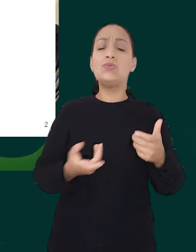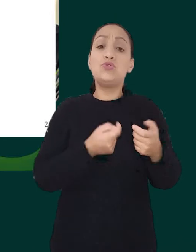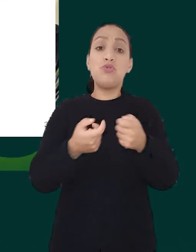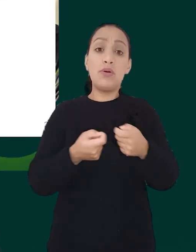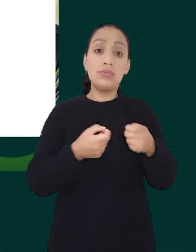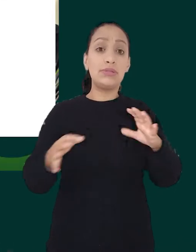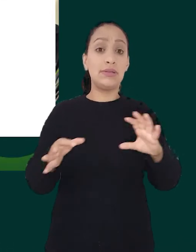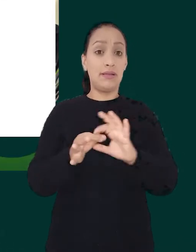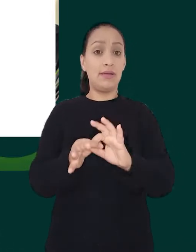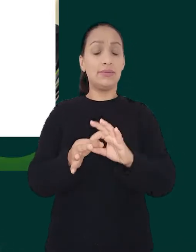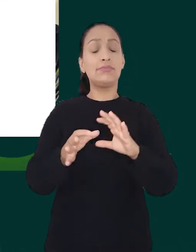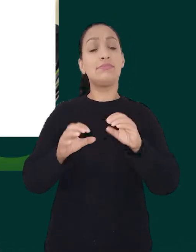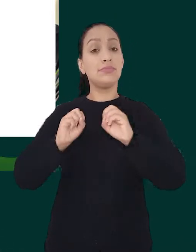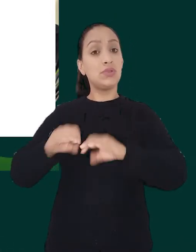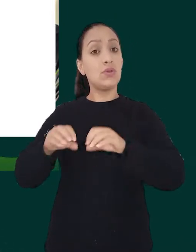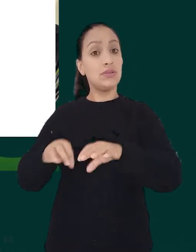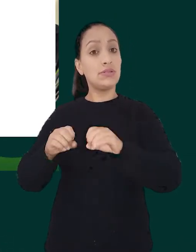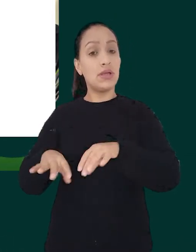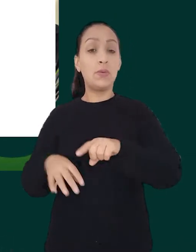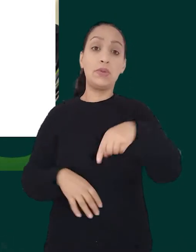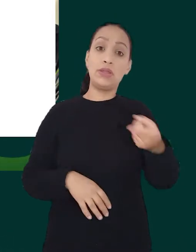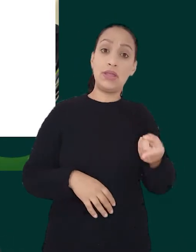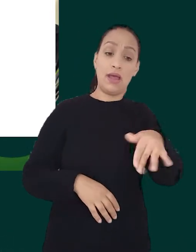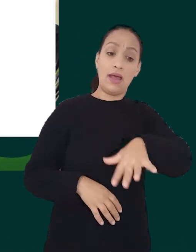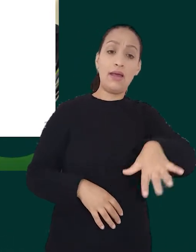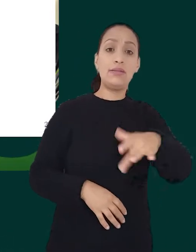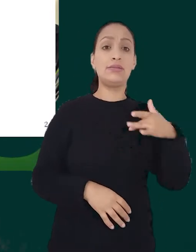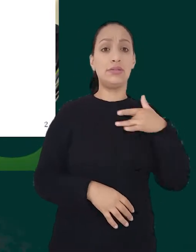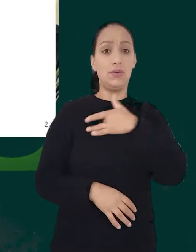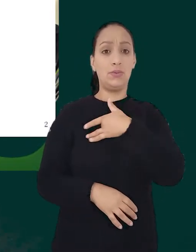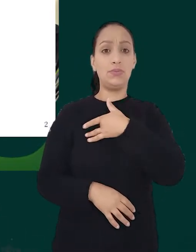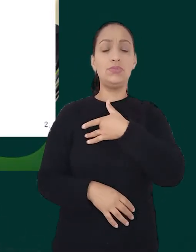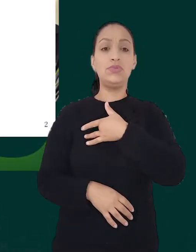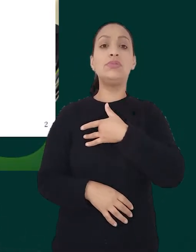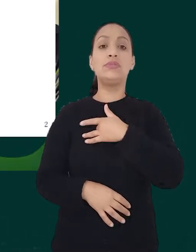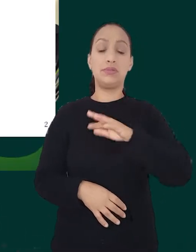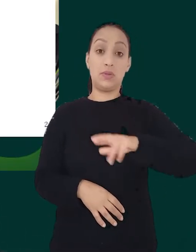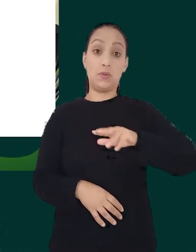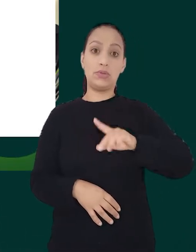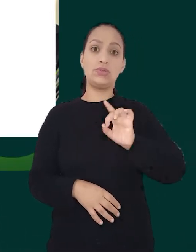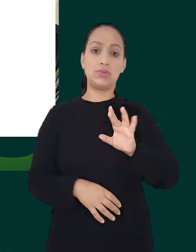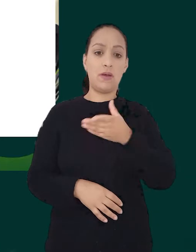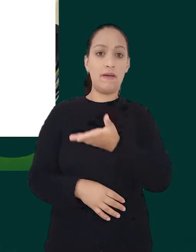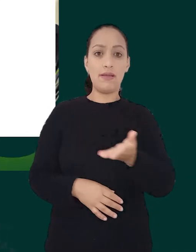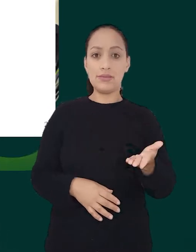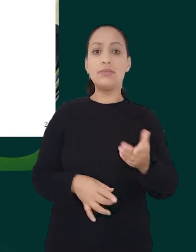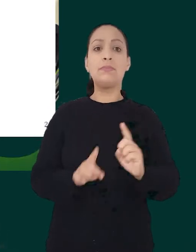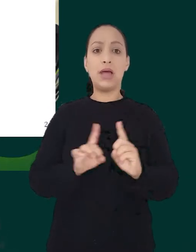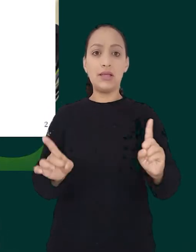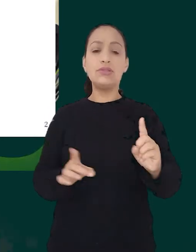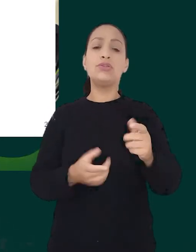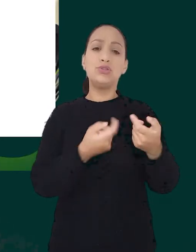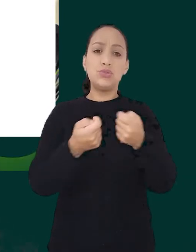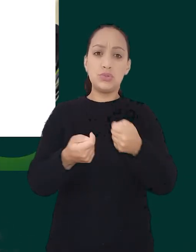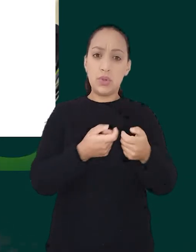educação e também com um viés da saúde, né, e não somente esse. Jogos que tenham